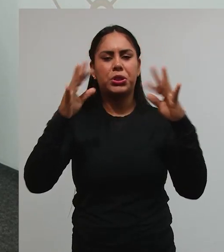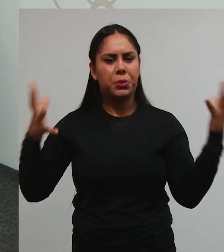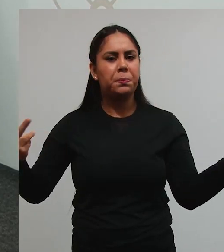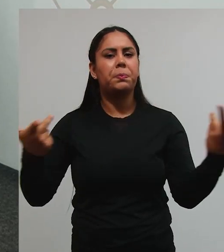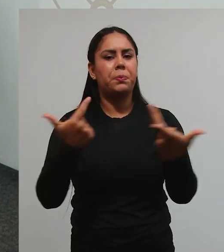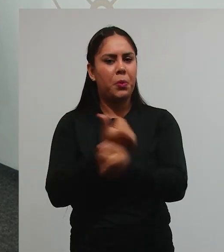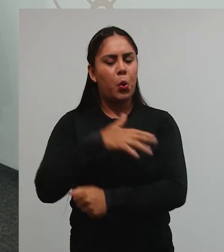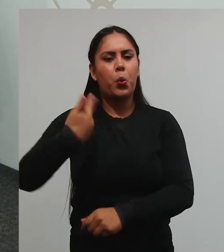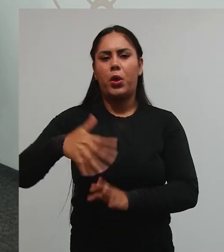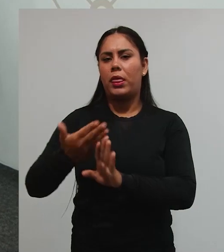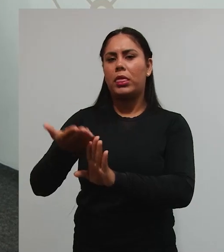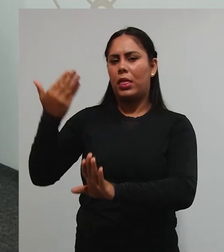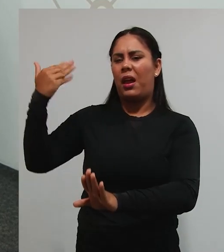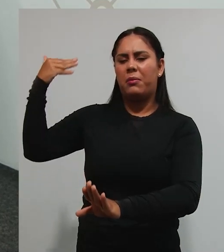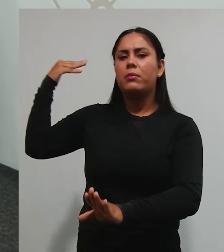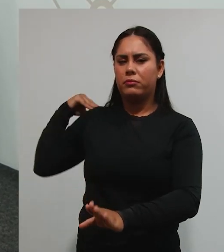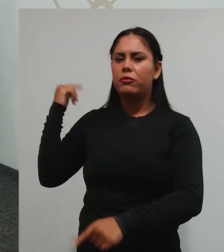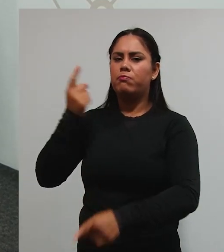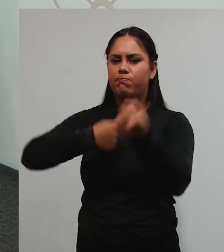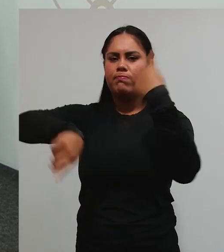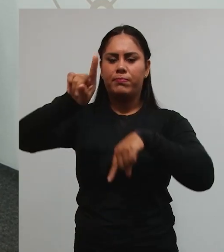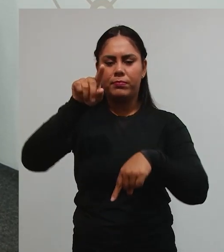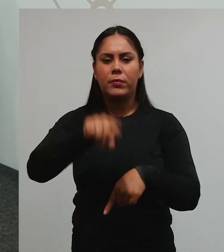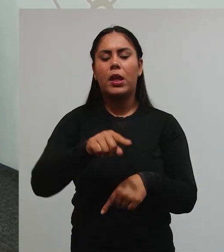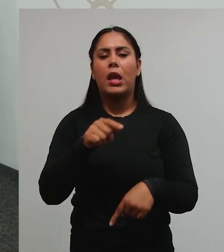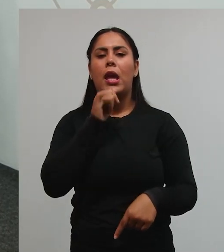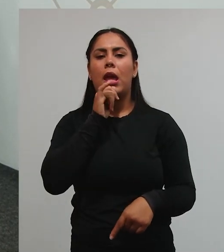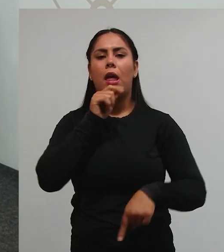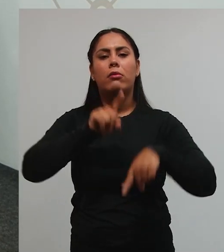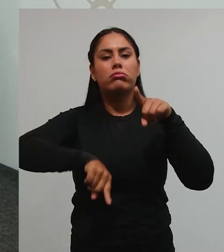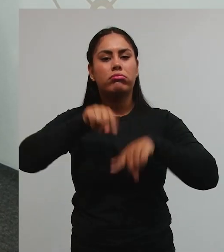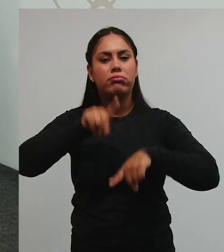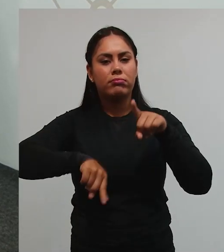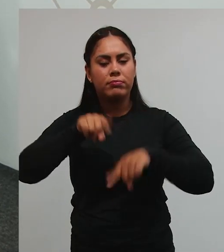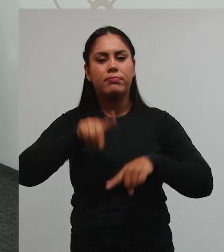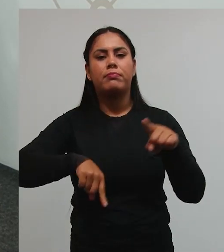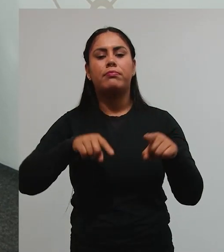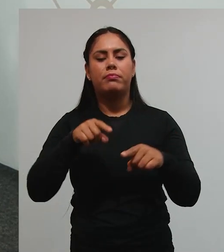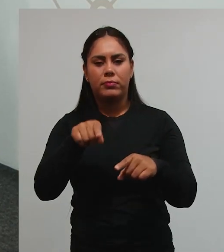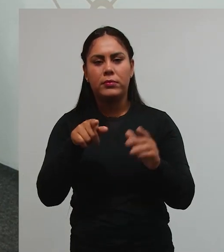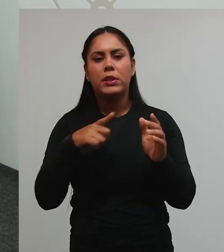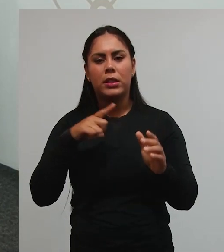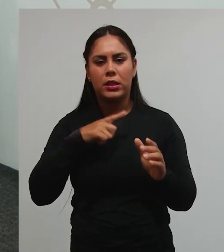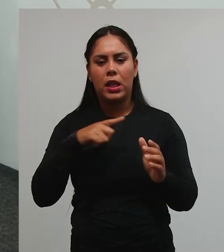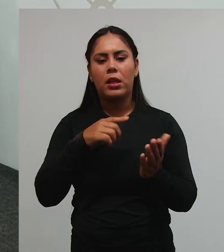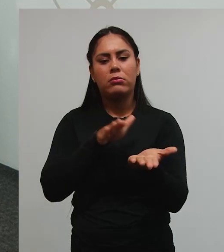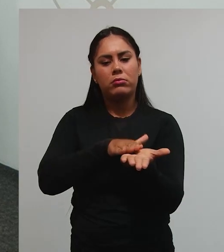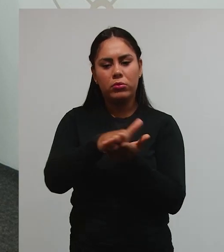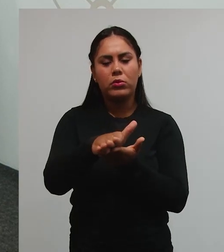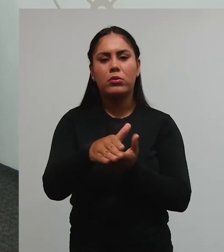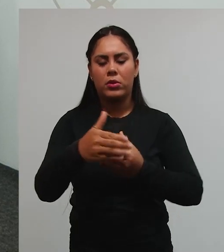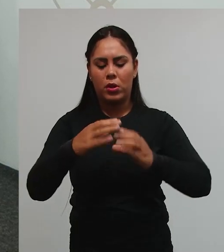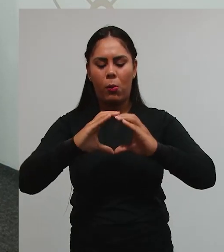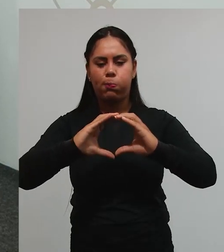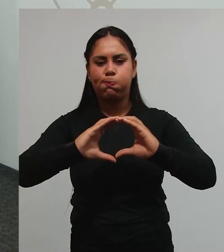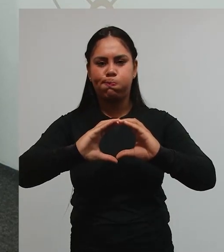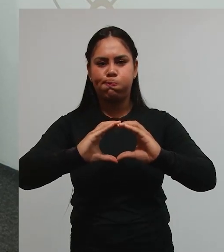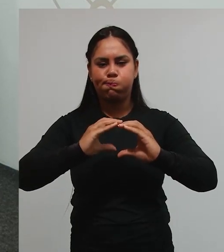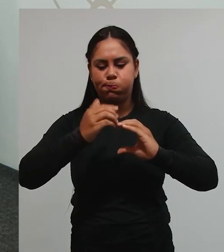mimeógrafo. Para quem não conhece mimeógrafo, eu vou contar aqui, para quem não conhece, aí busca depois. Mimeógrafo